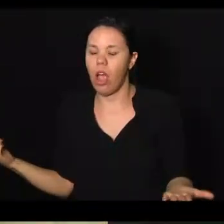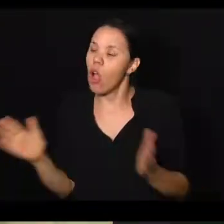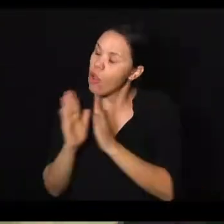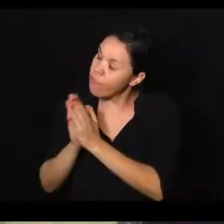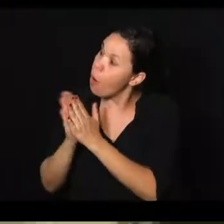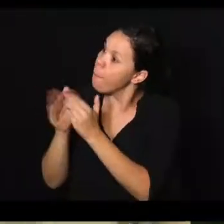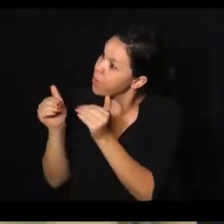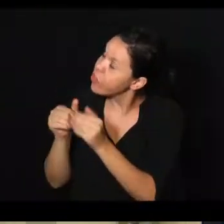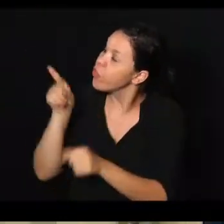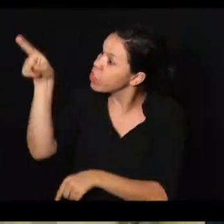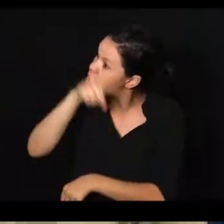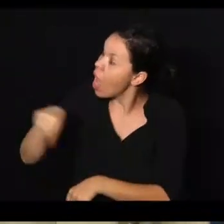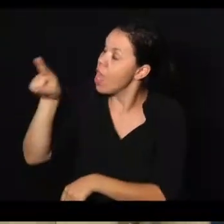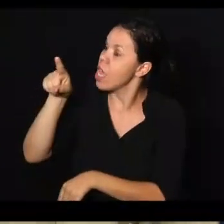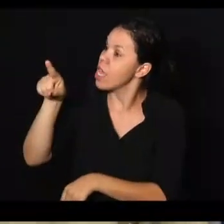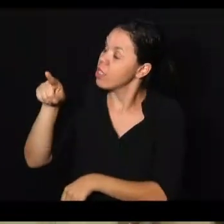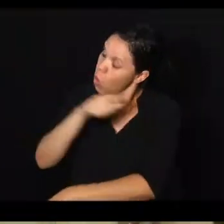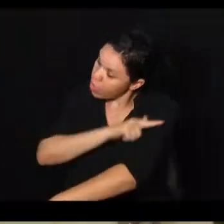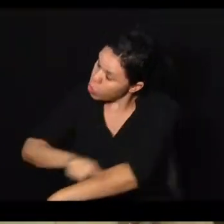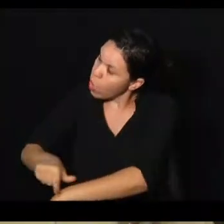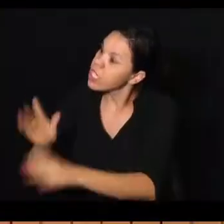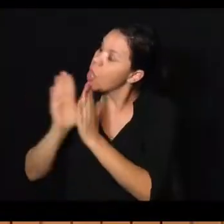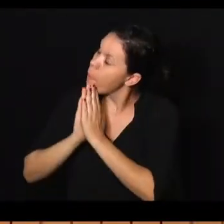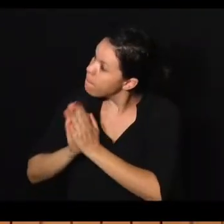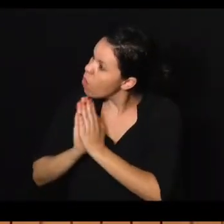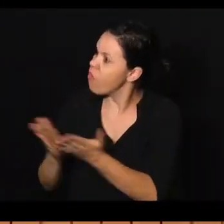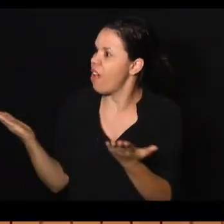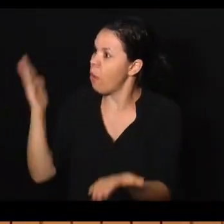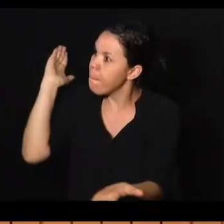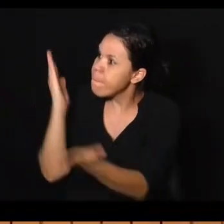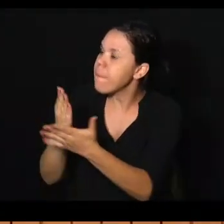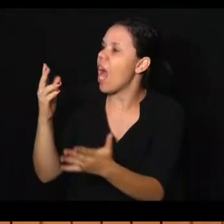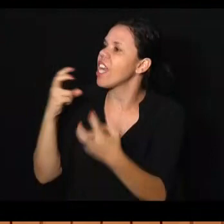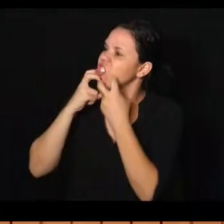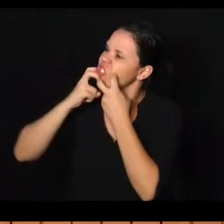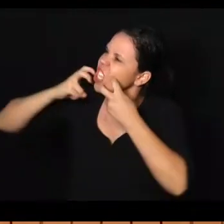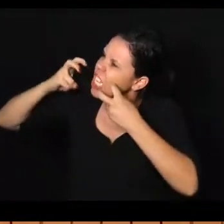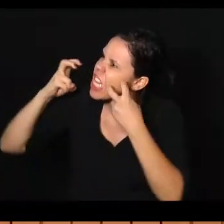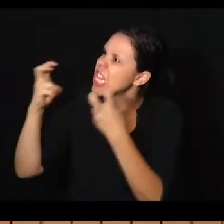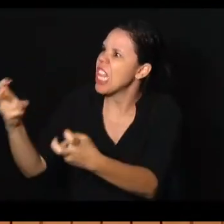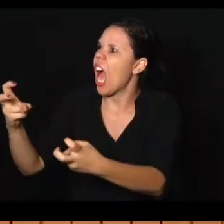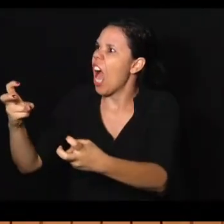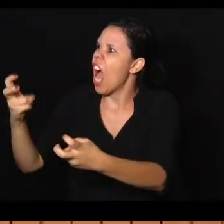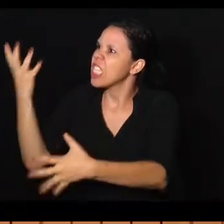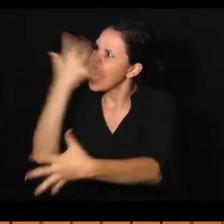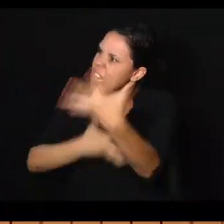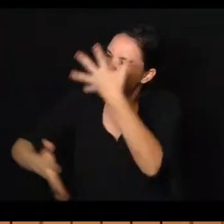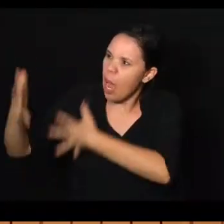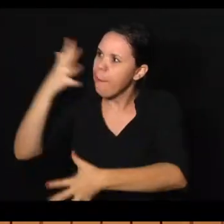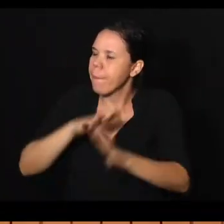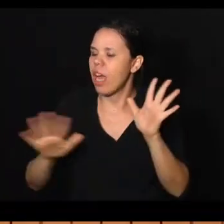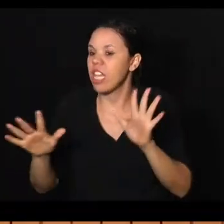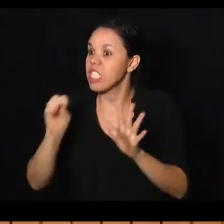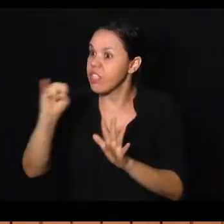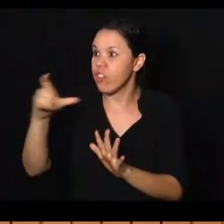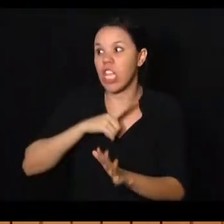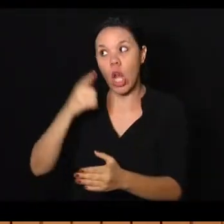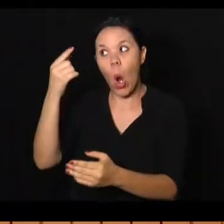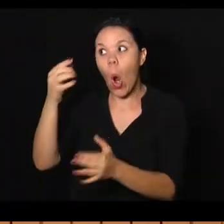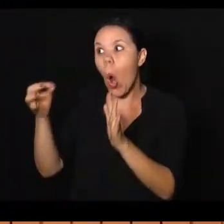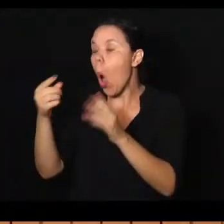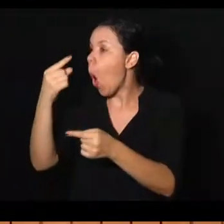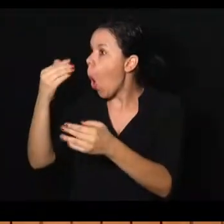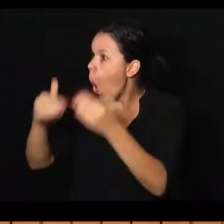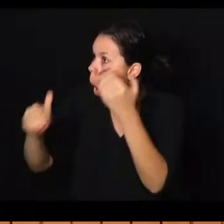pedir, gentilmente, cordialmente, para as pessoas que têm divergências ideológicas, pelo